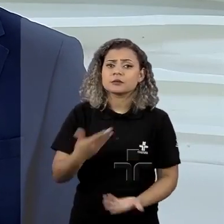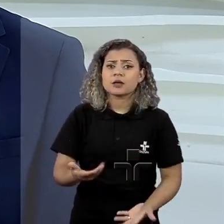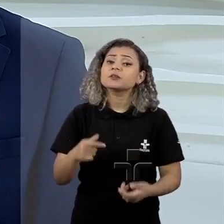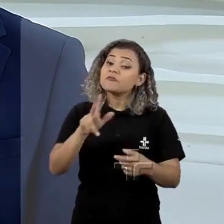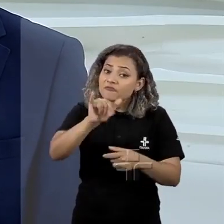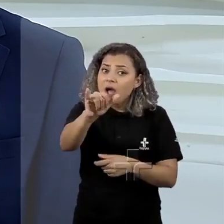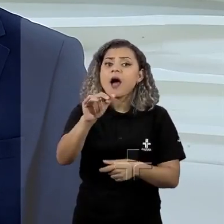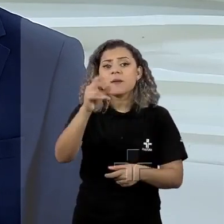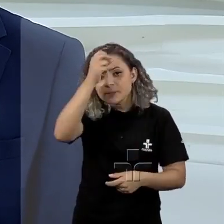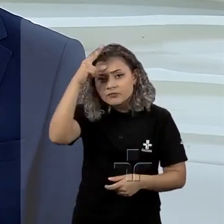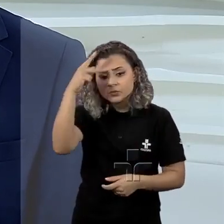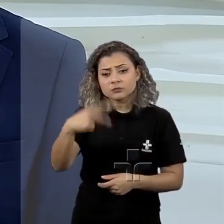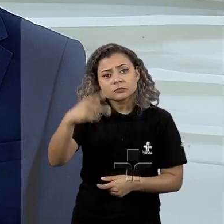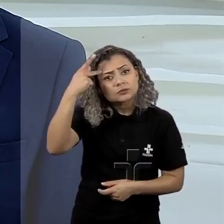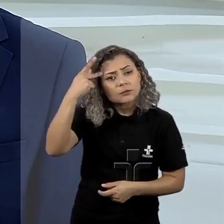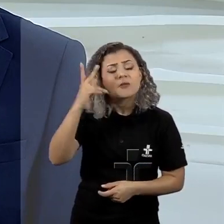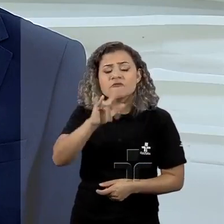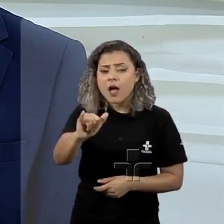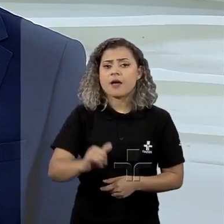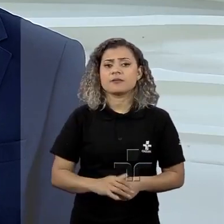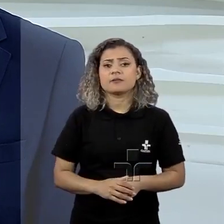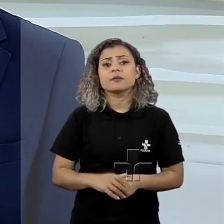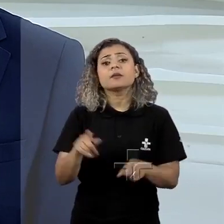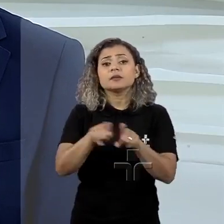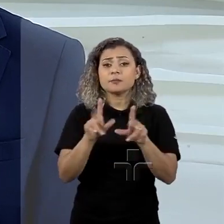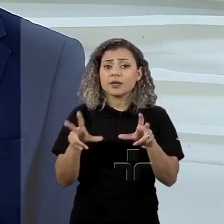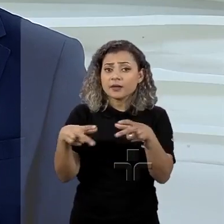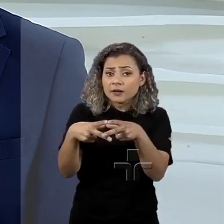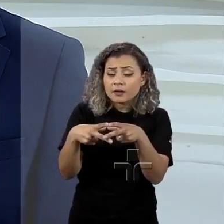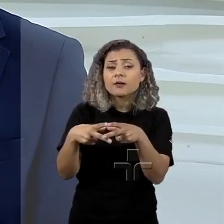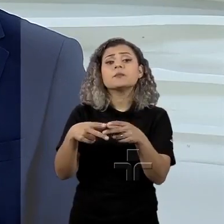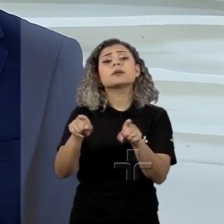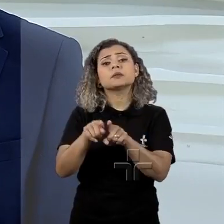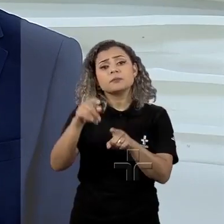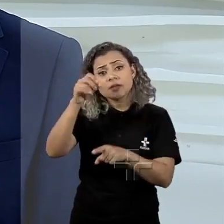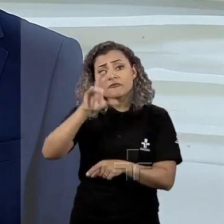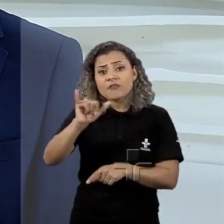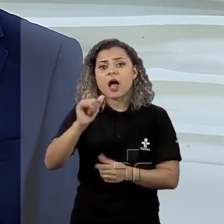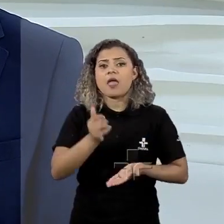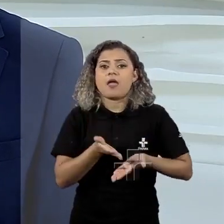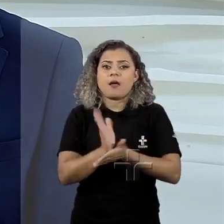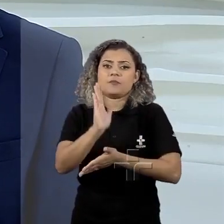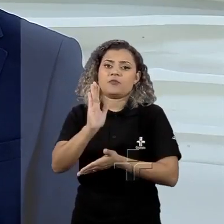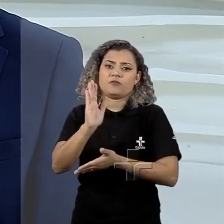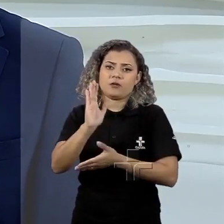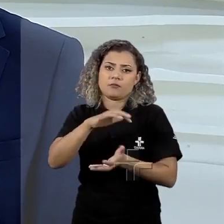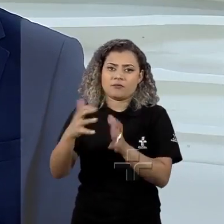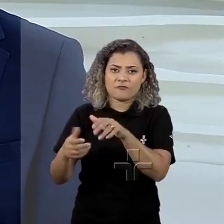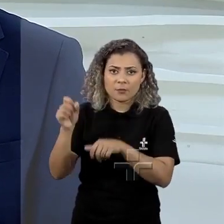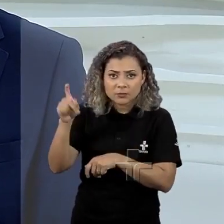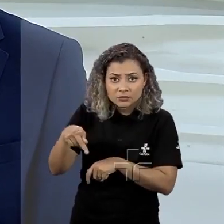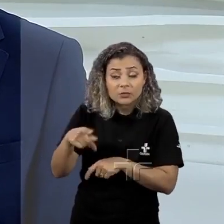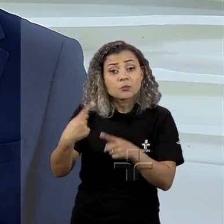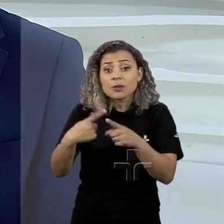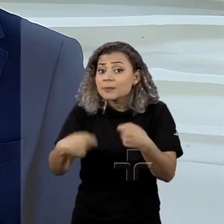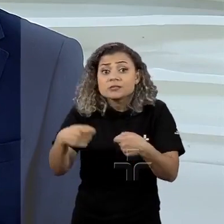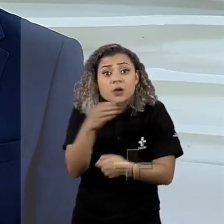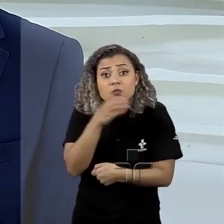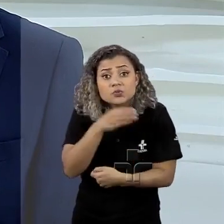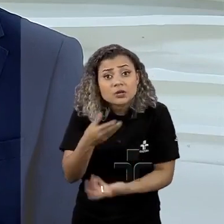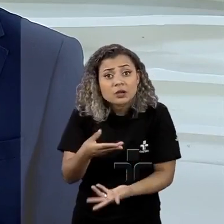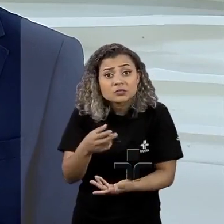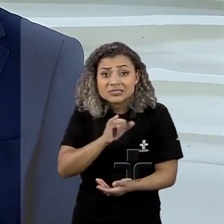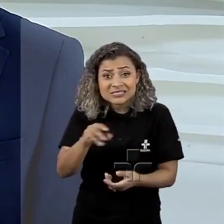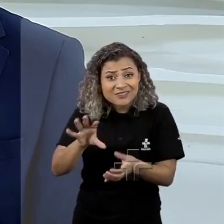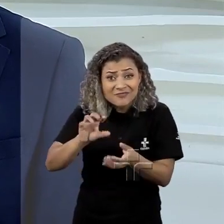feita. Eu não tenho dúvida que a Câmara Municipal, pós-eleição, e com o Bruno Covas prefeito, vai fazer, porque tem que fazer. Se não fizer